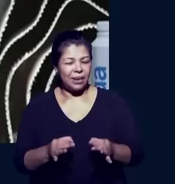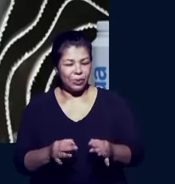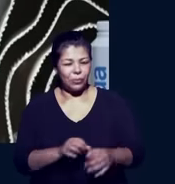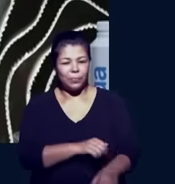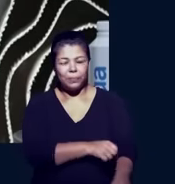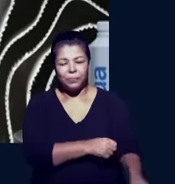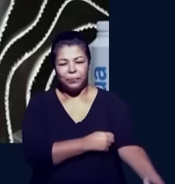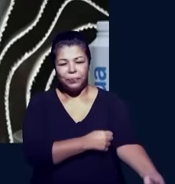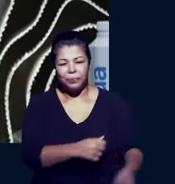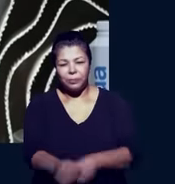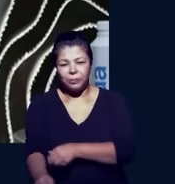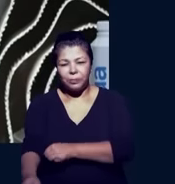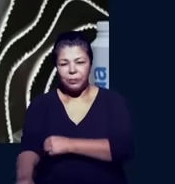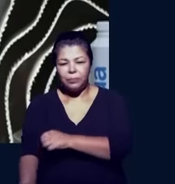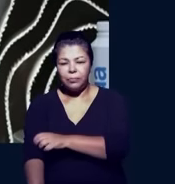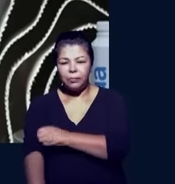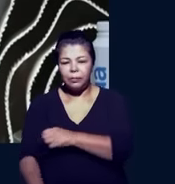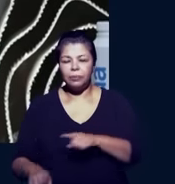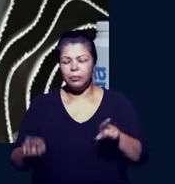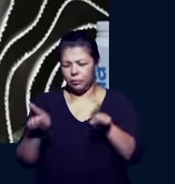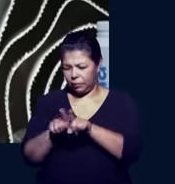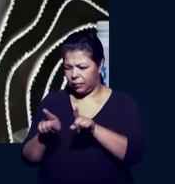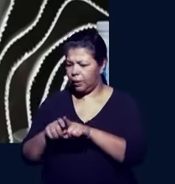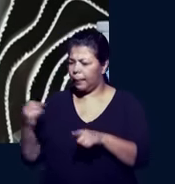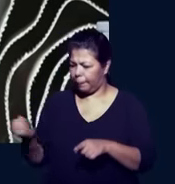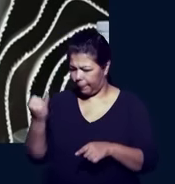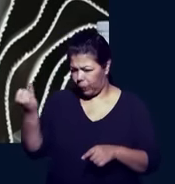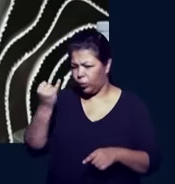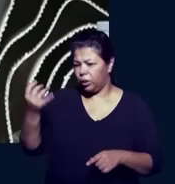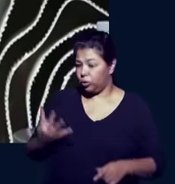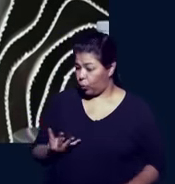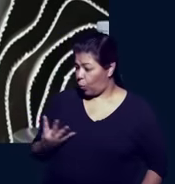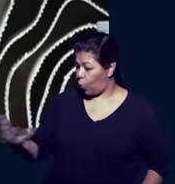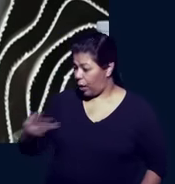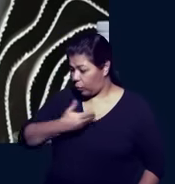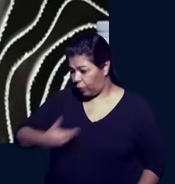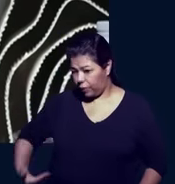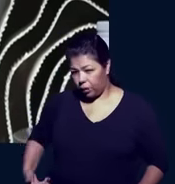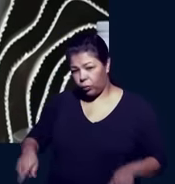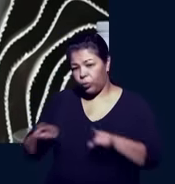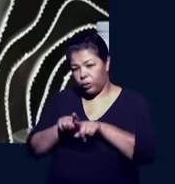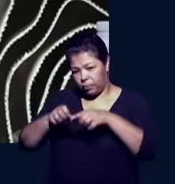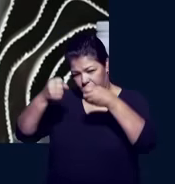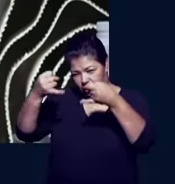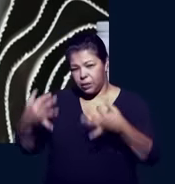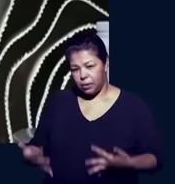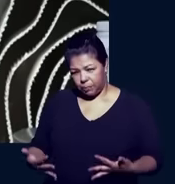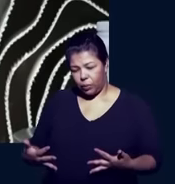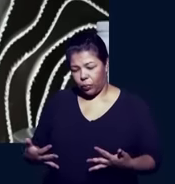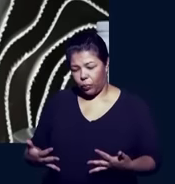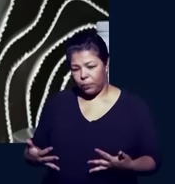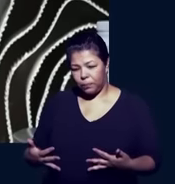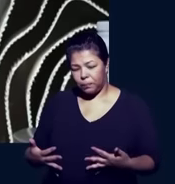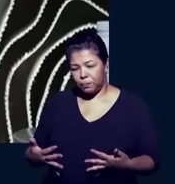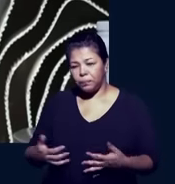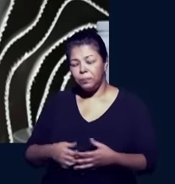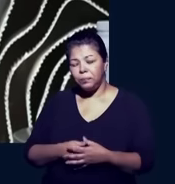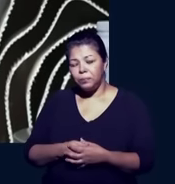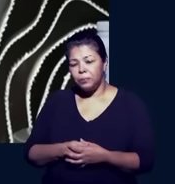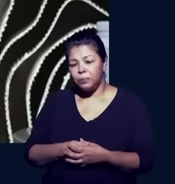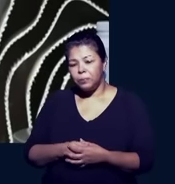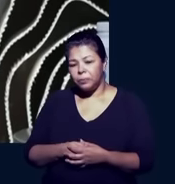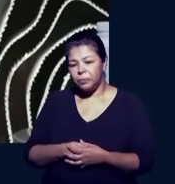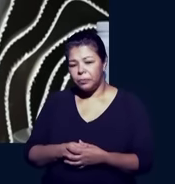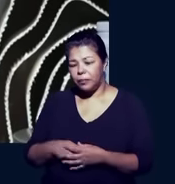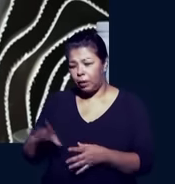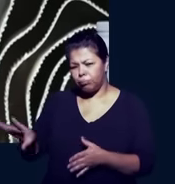importante se os quatro de novo governadores falaram o presidente da Câmara o presidente do senado fica também um pouco mais eh